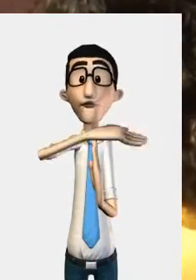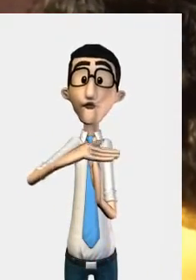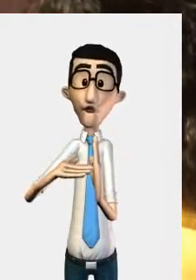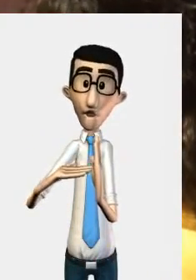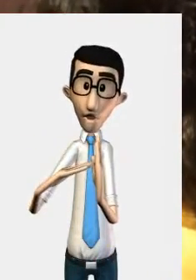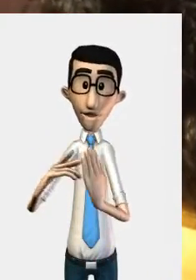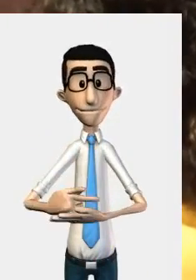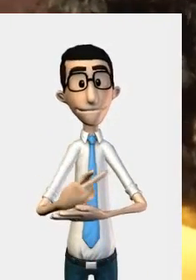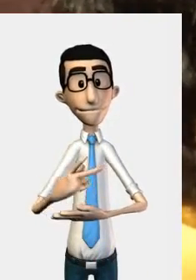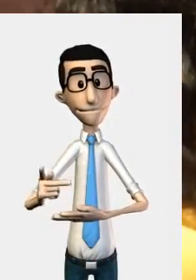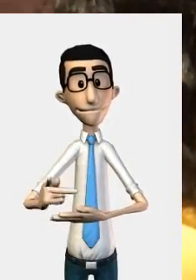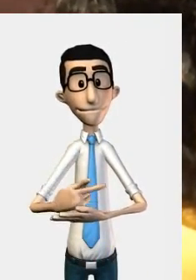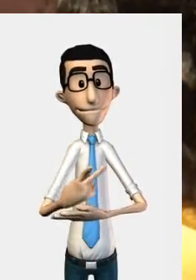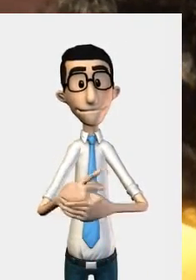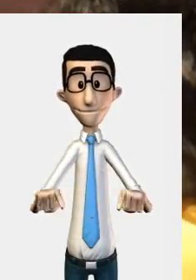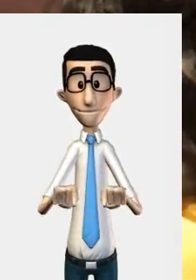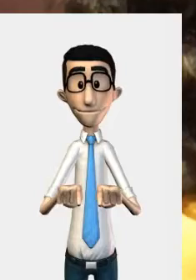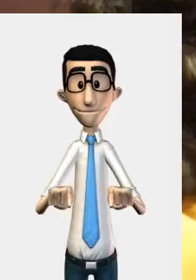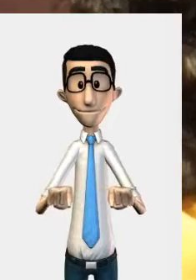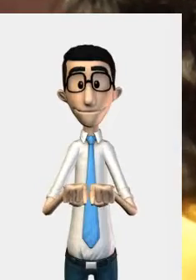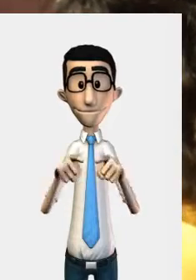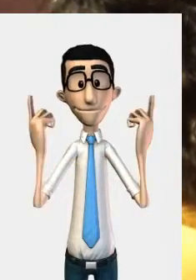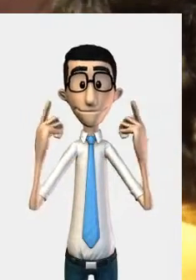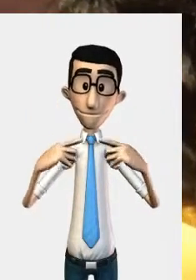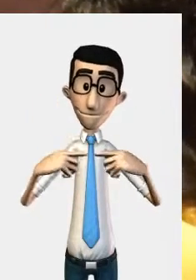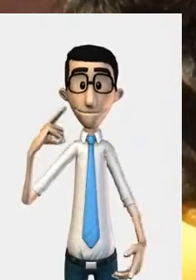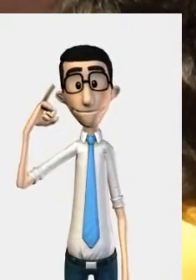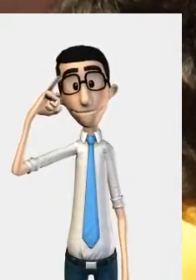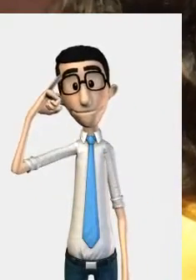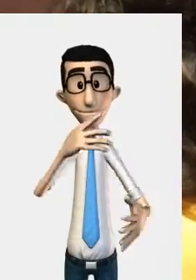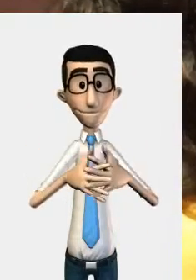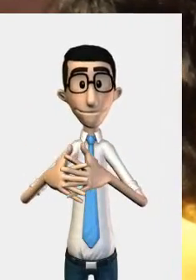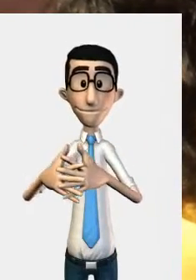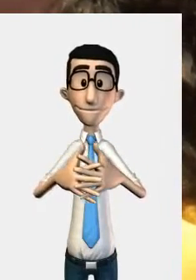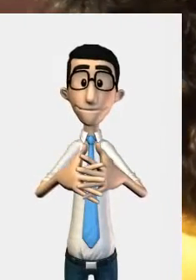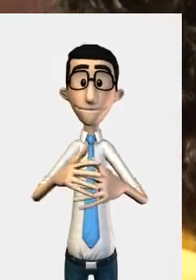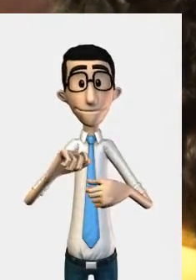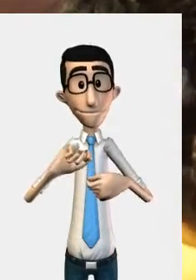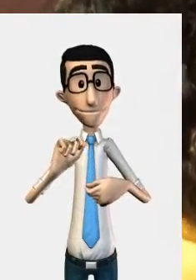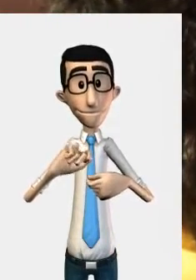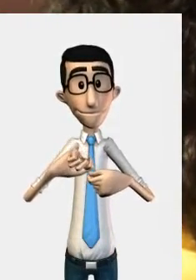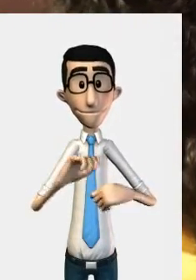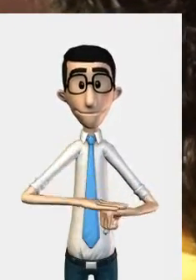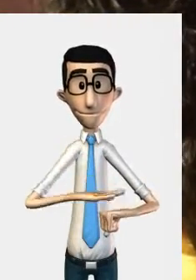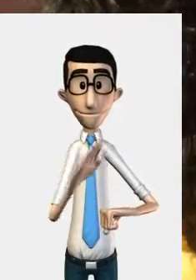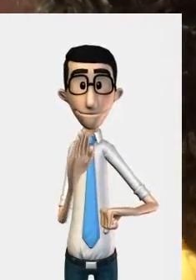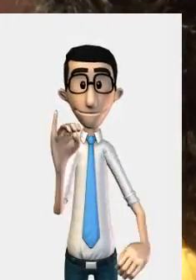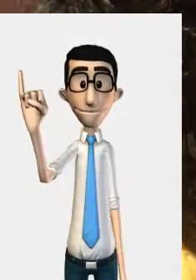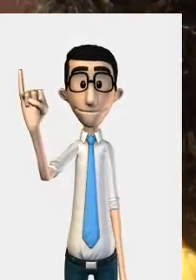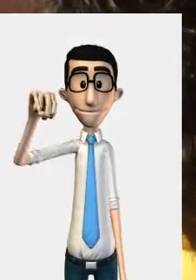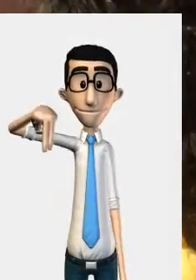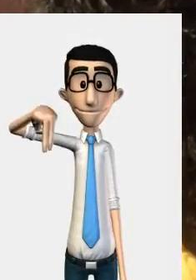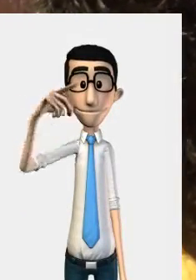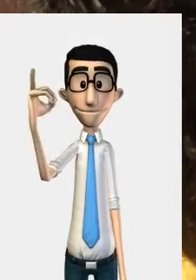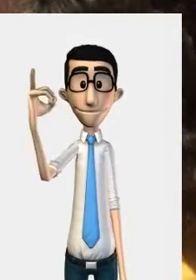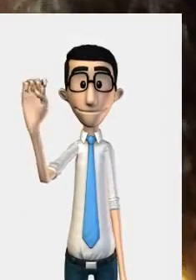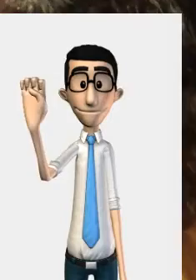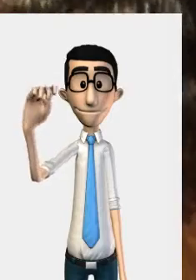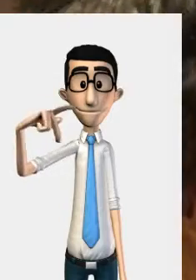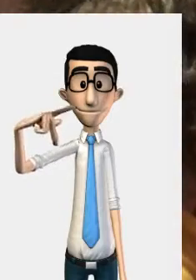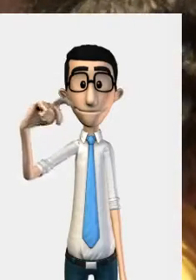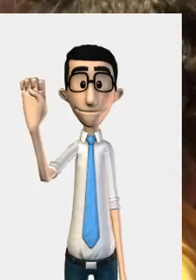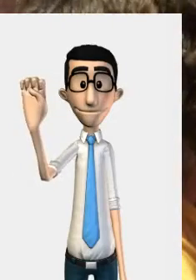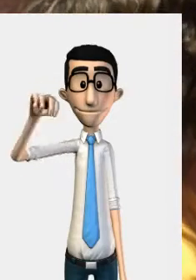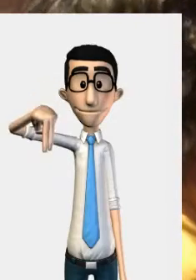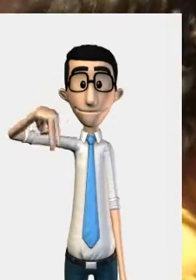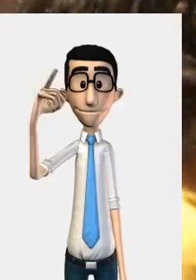quem eu não quero para atender meu filho, eu não quero para atender o filho de ninguém. Porque eu desejo para todo mundo que as crianças tenham o mesmo